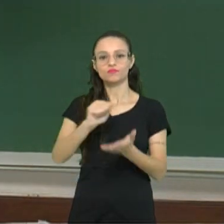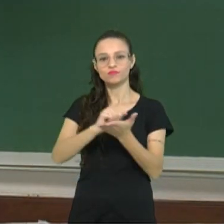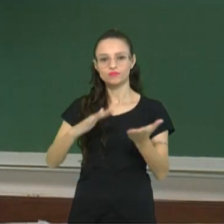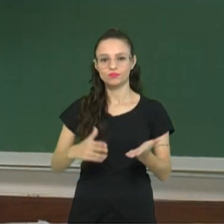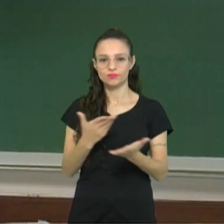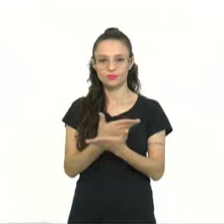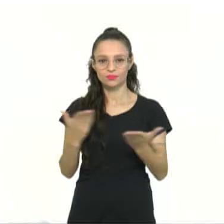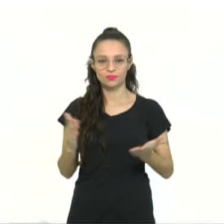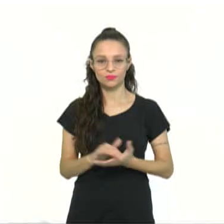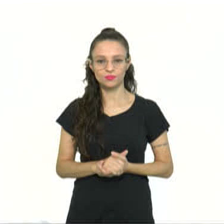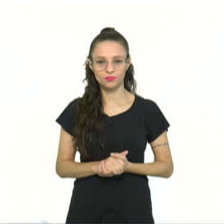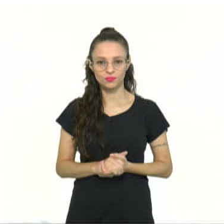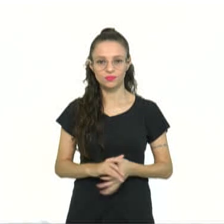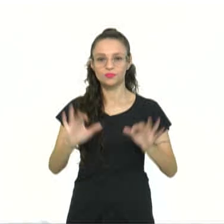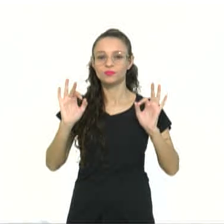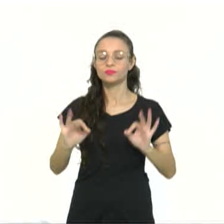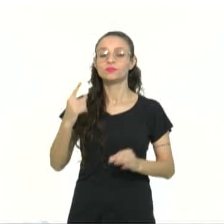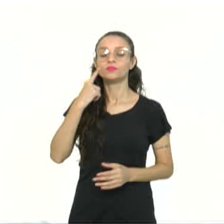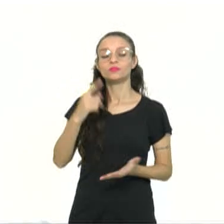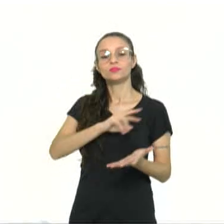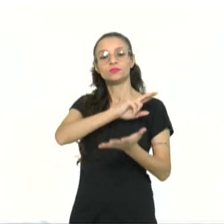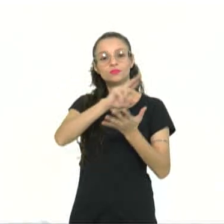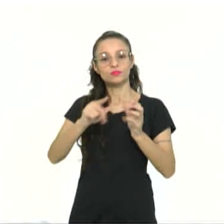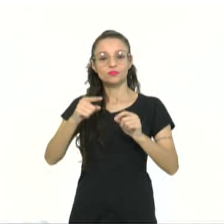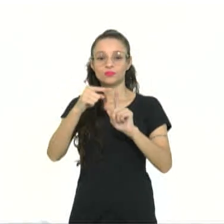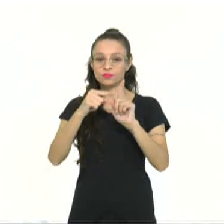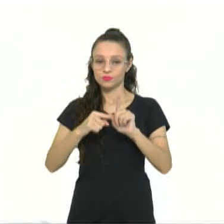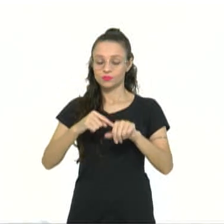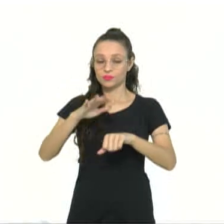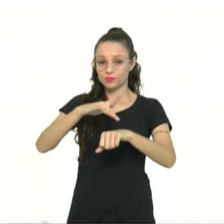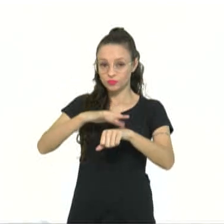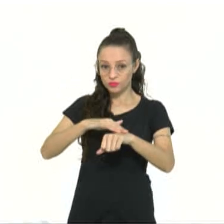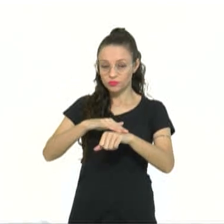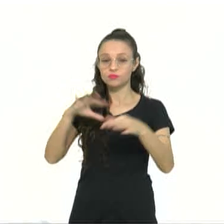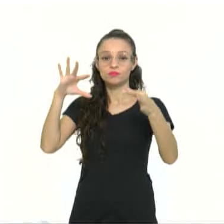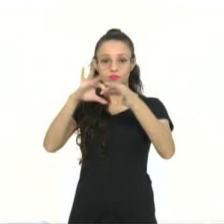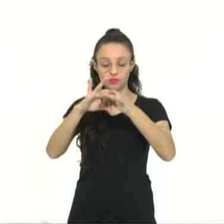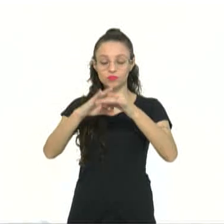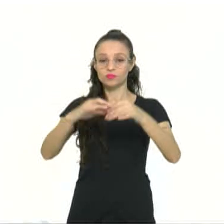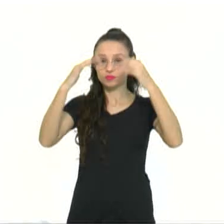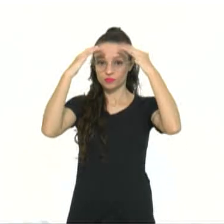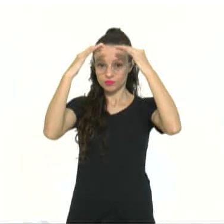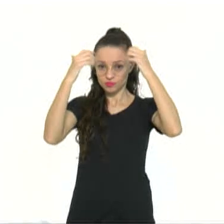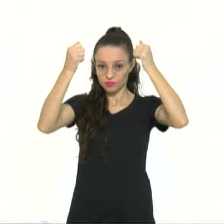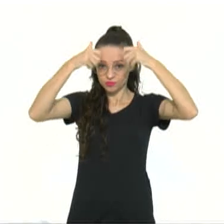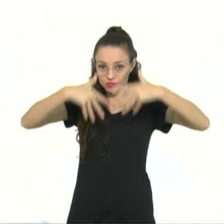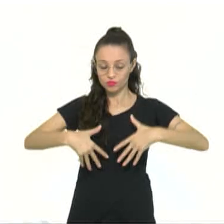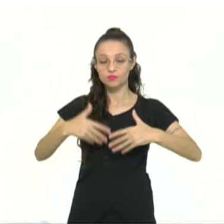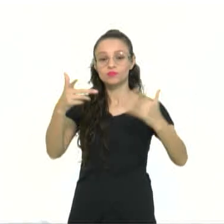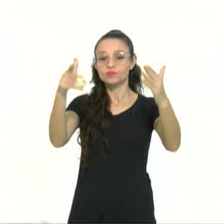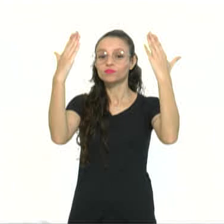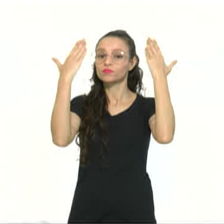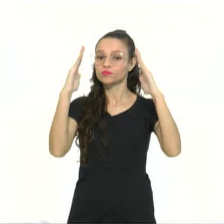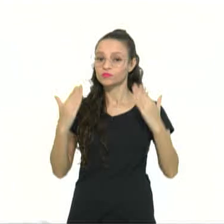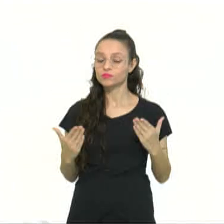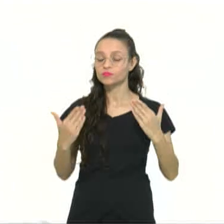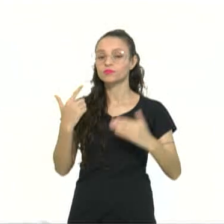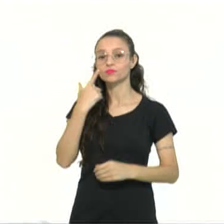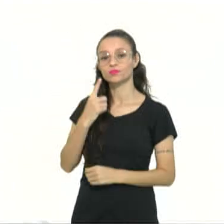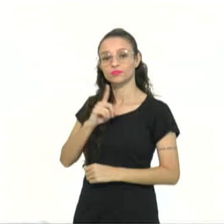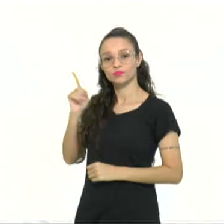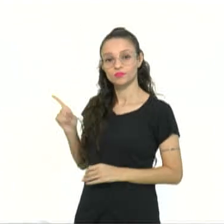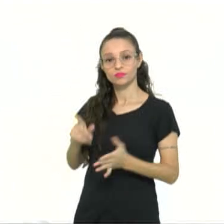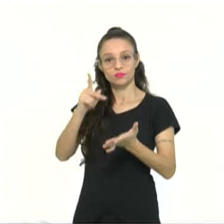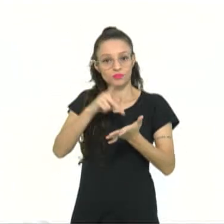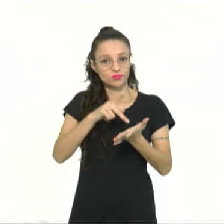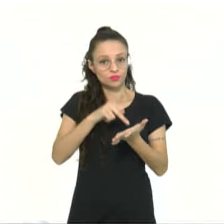aqui. Considerando os vários tipos de doenças relacionadas ao tecido nervoso, analise as afirmativas abaixo e assinale